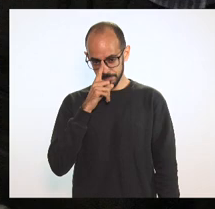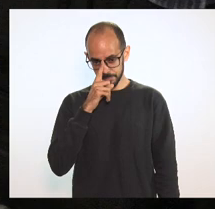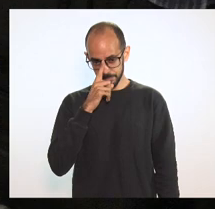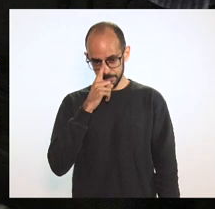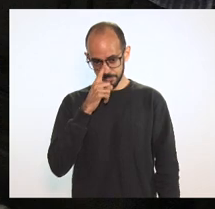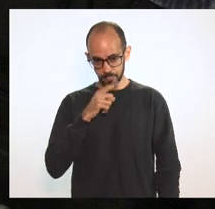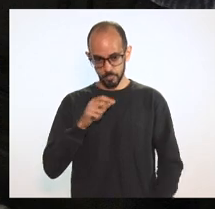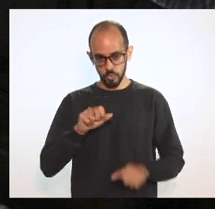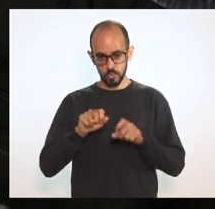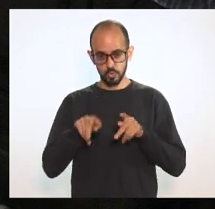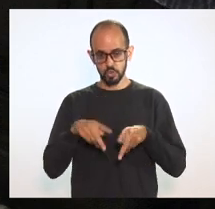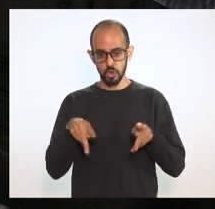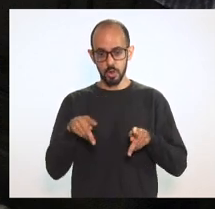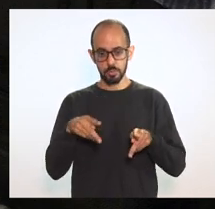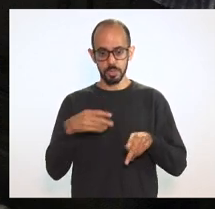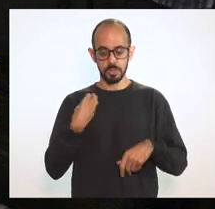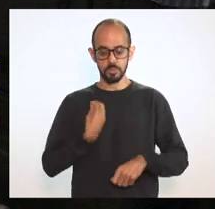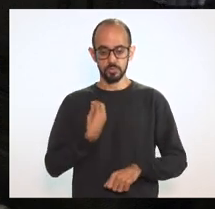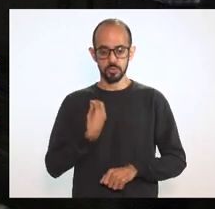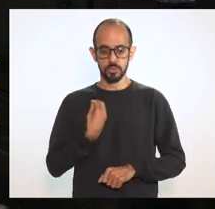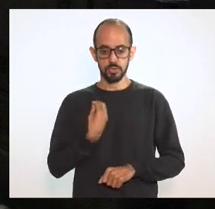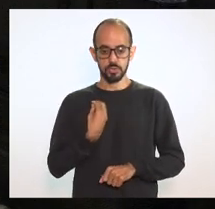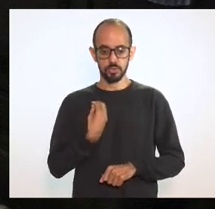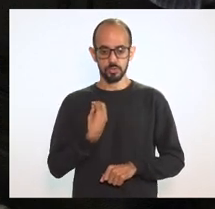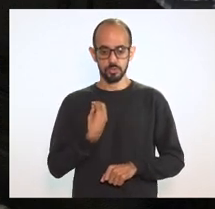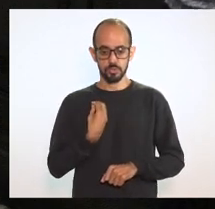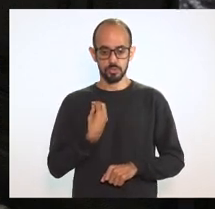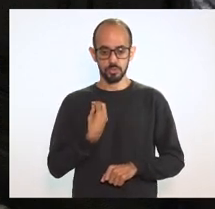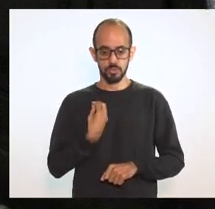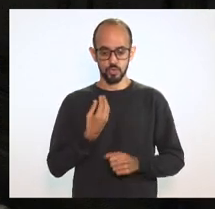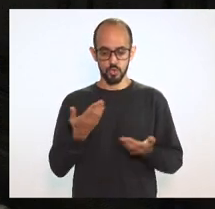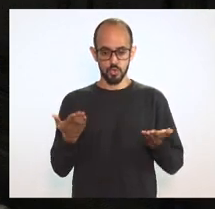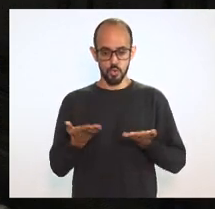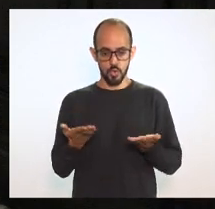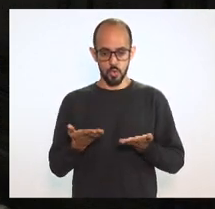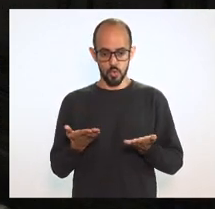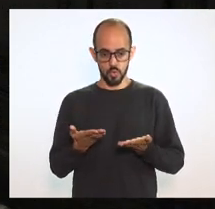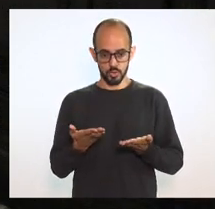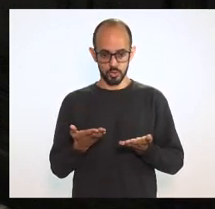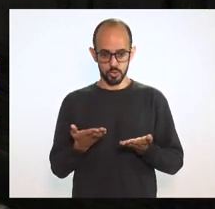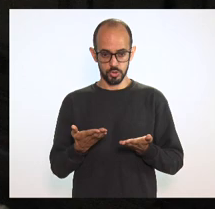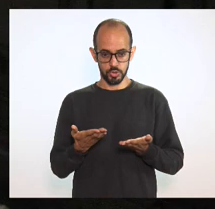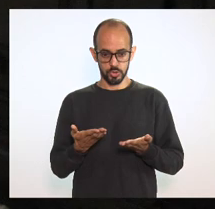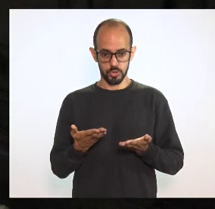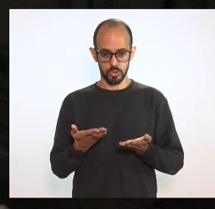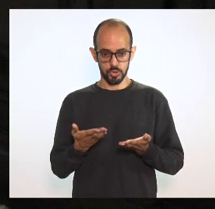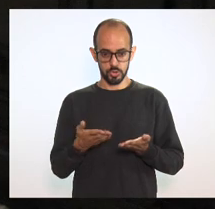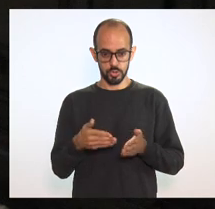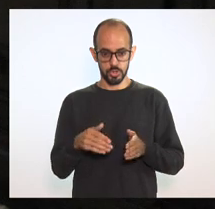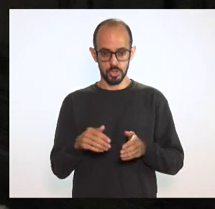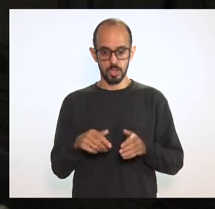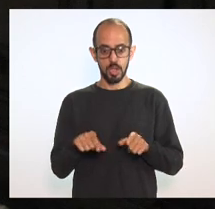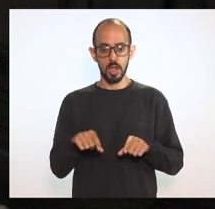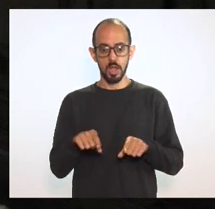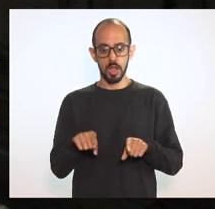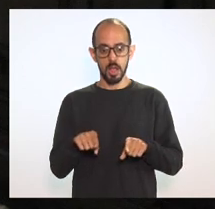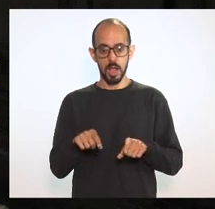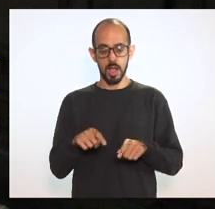o shopping está funcionando, e hoje, além da parte econômica,